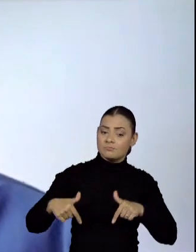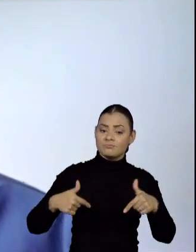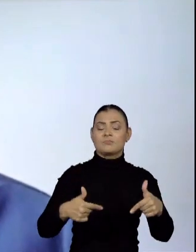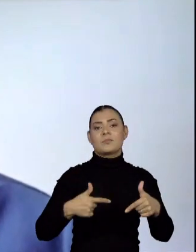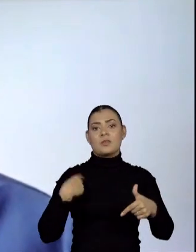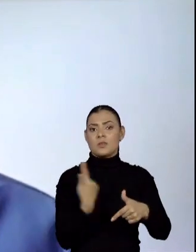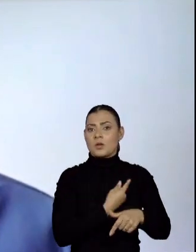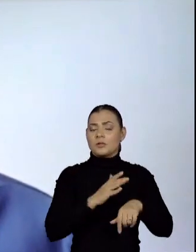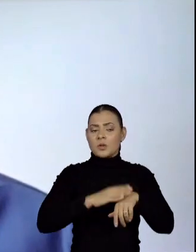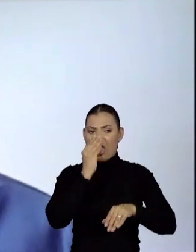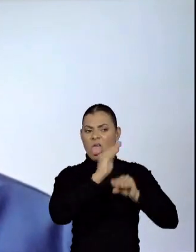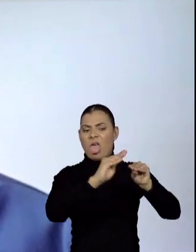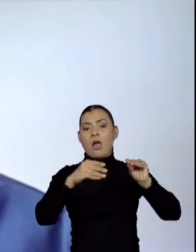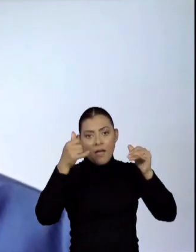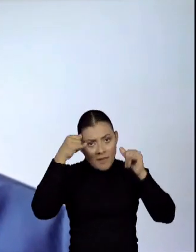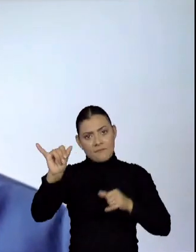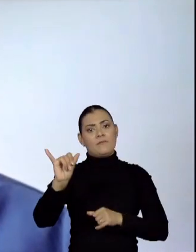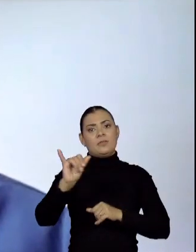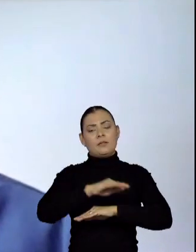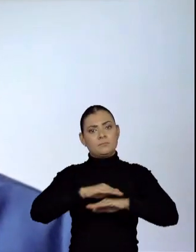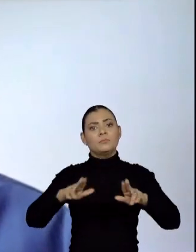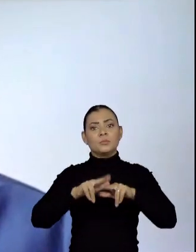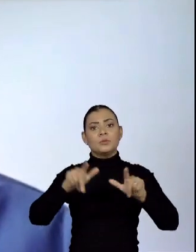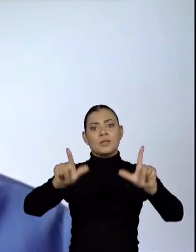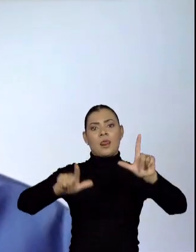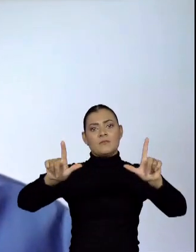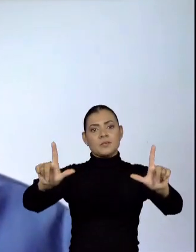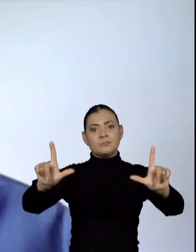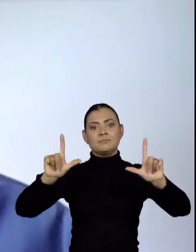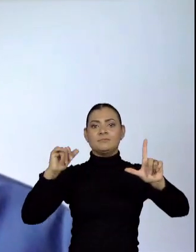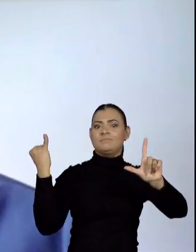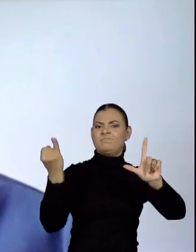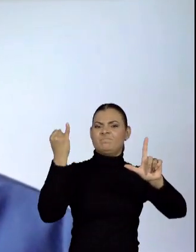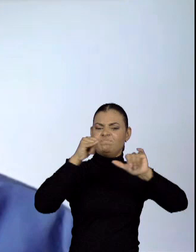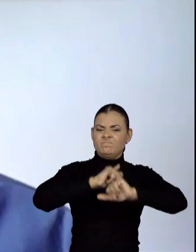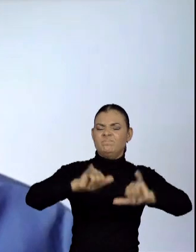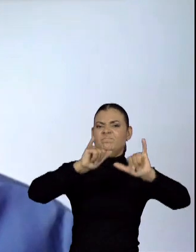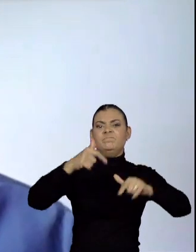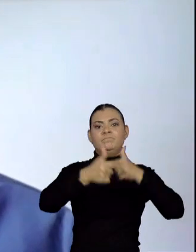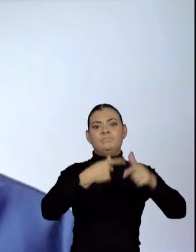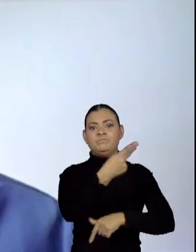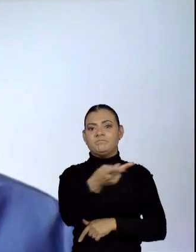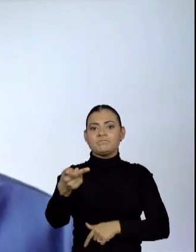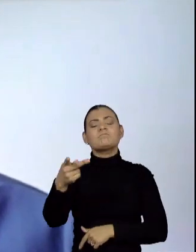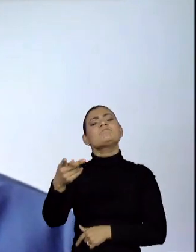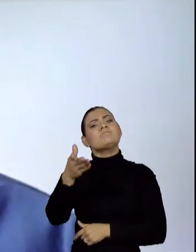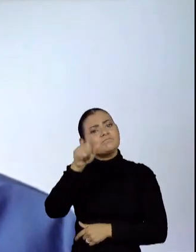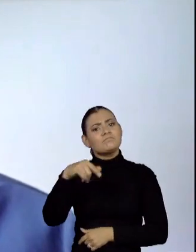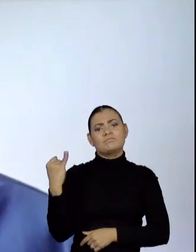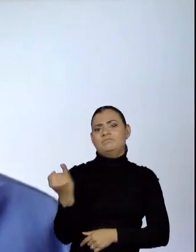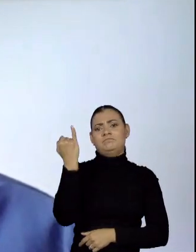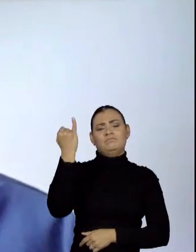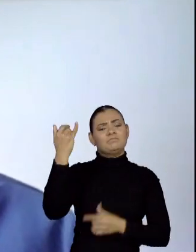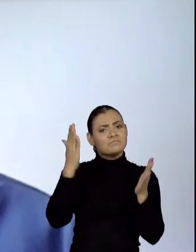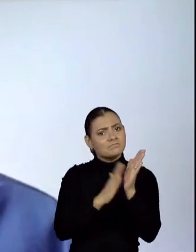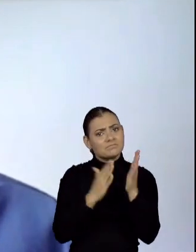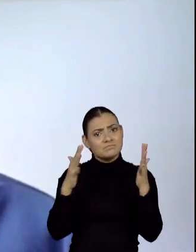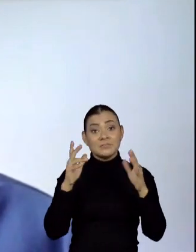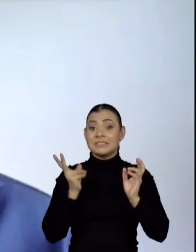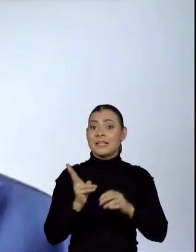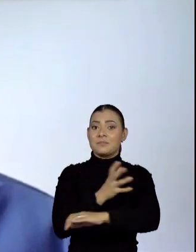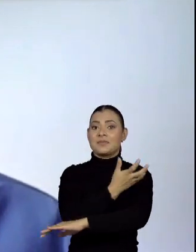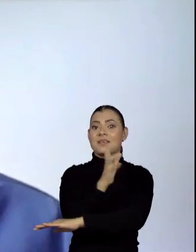contra o negacionismo é exatamente a imprensa, né? Então, o trabalho de vocês é muito importante. Eu sempre adorei Repórter